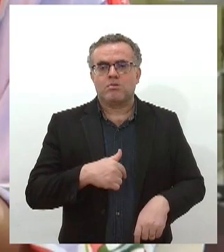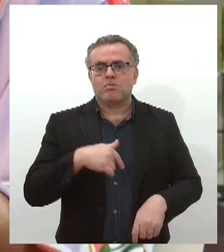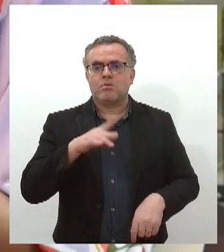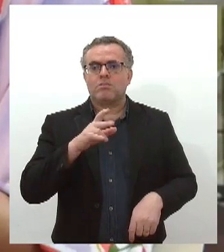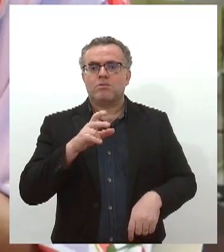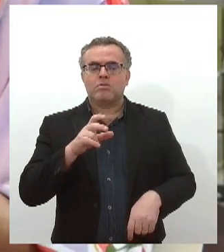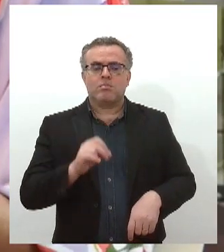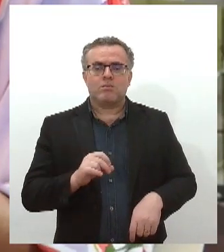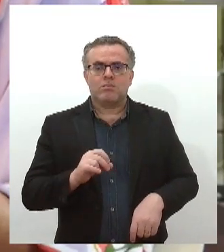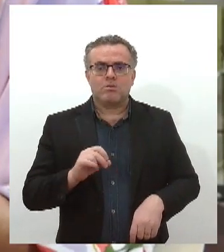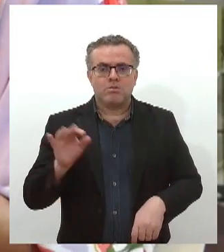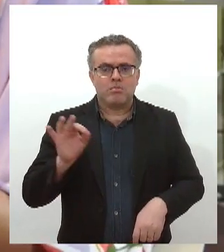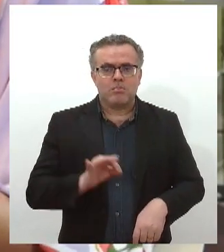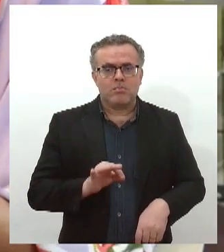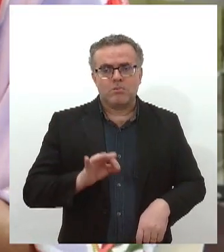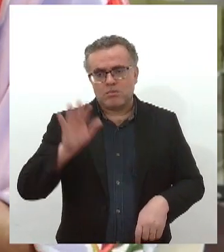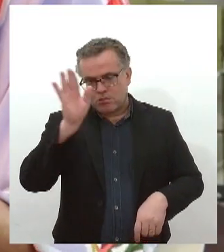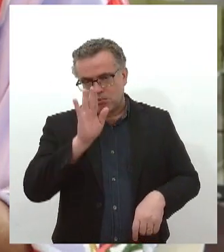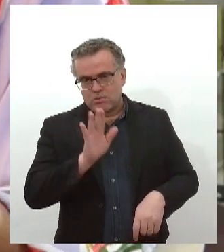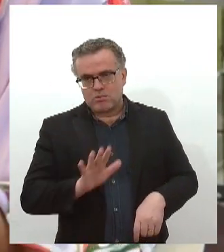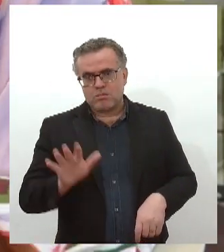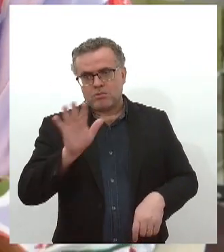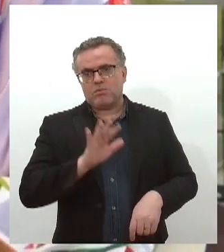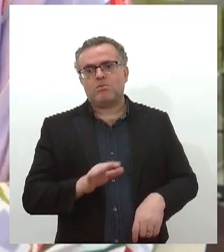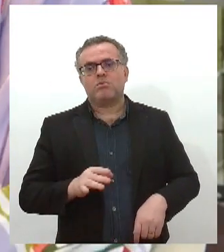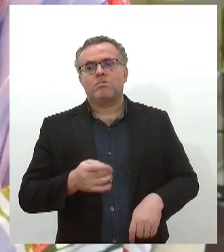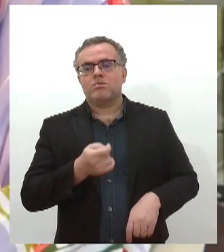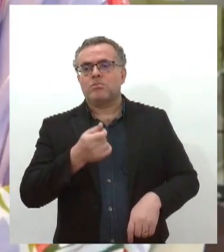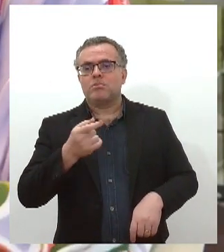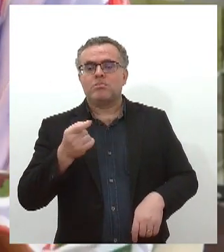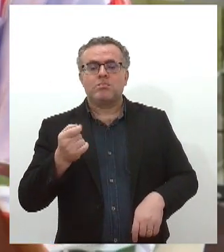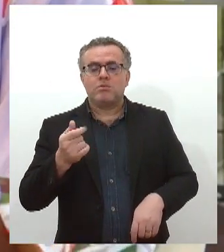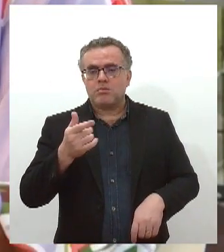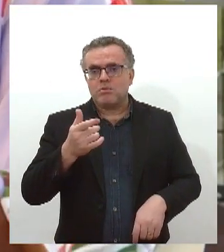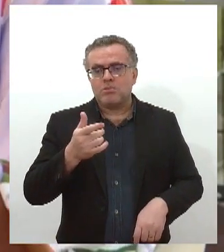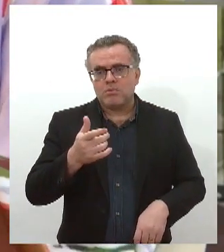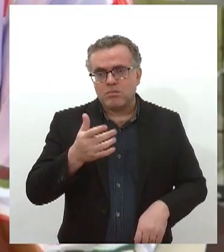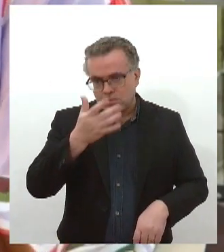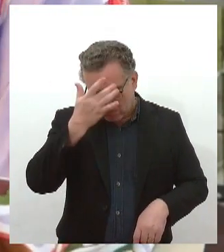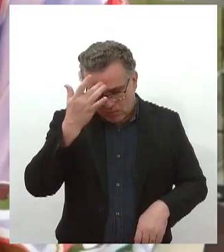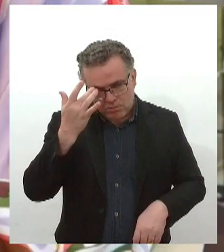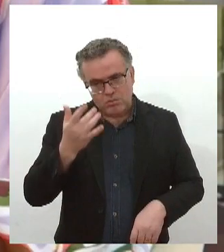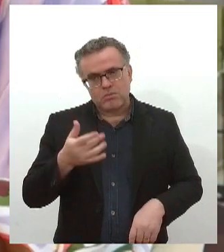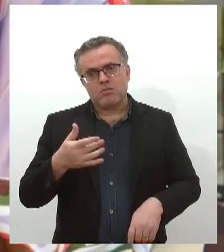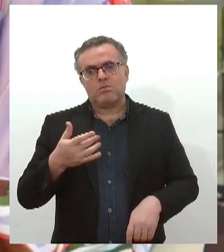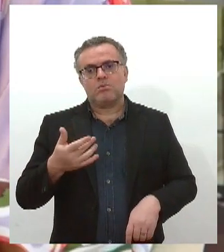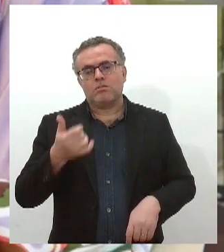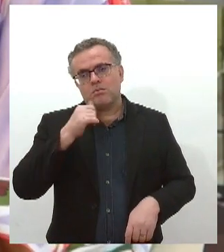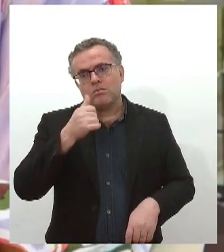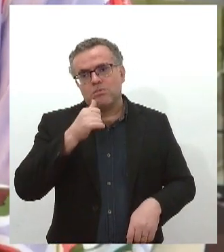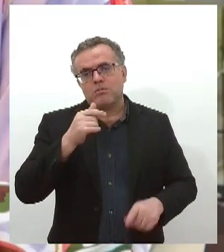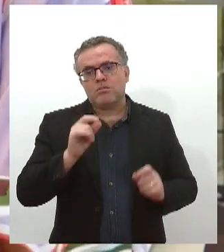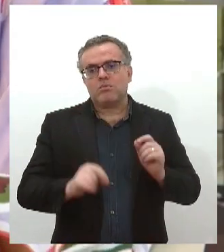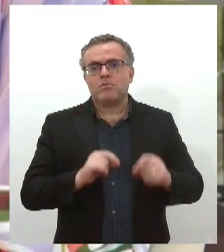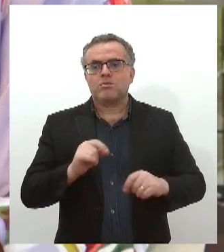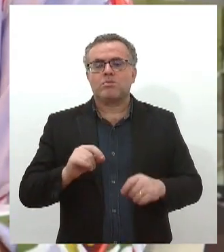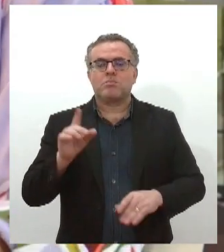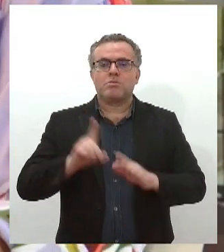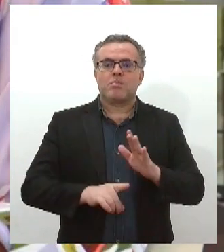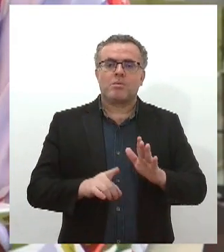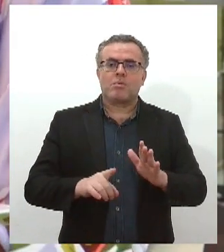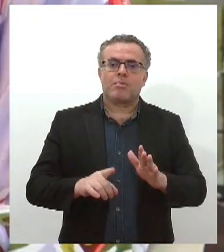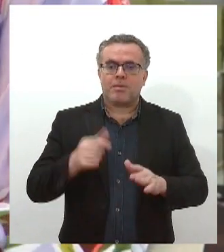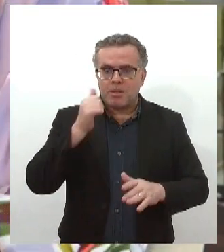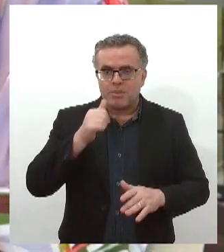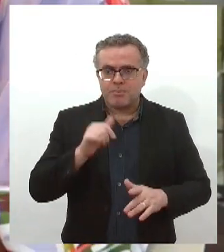número muito pequeno de representatividade. Então, como é que a gente pode defender os direitos da mulher, sendo que a gente é um número